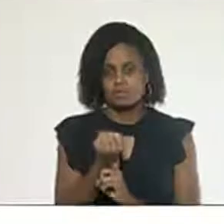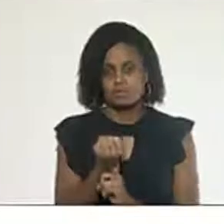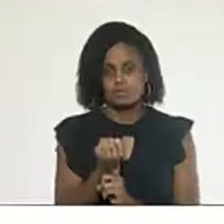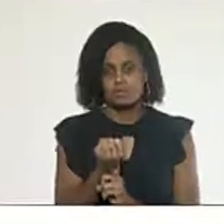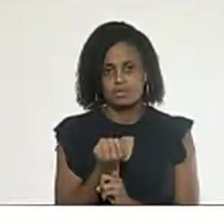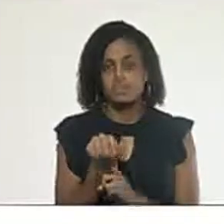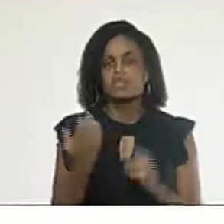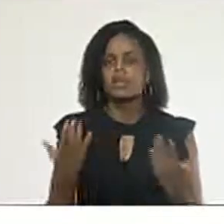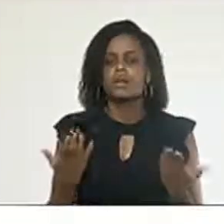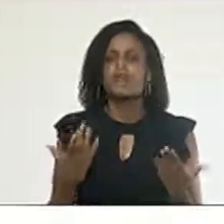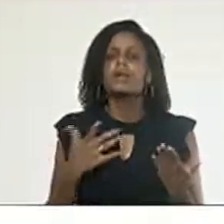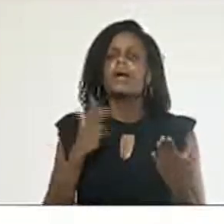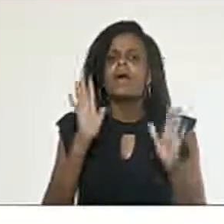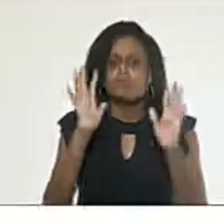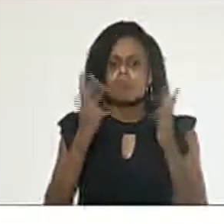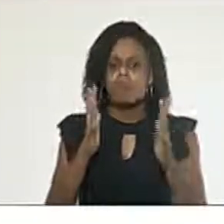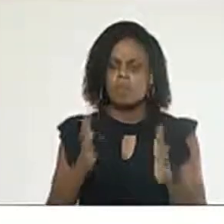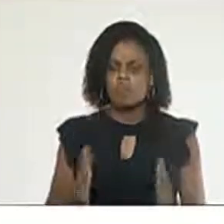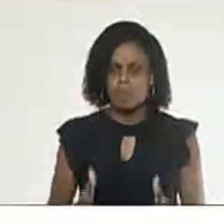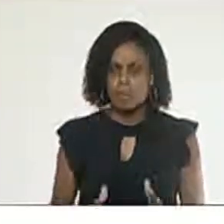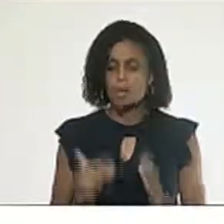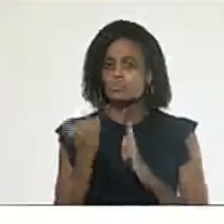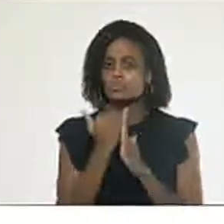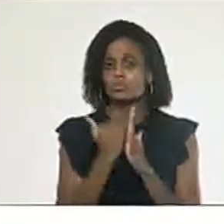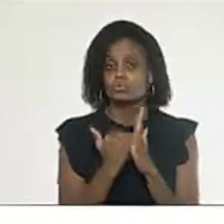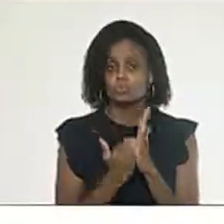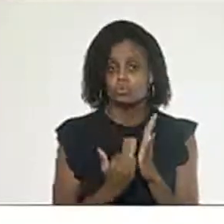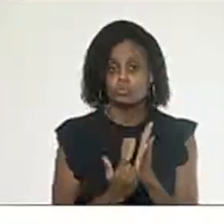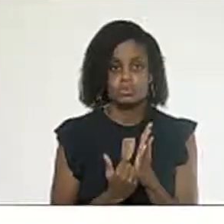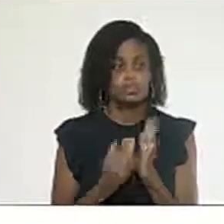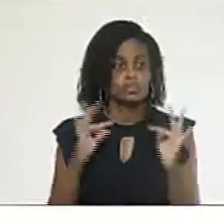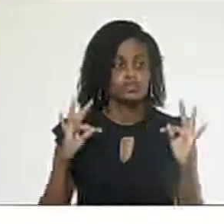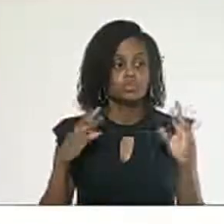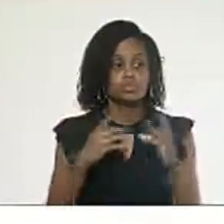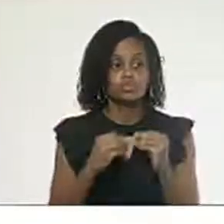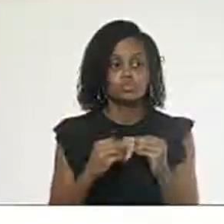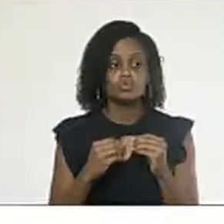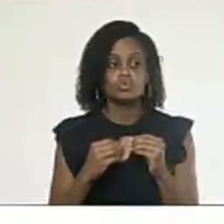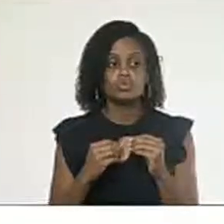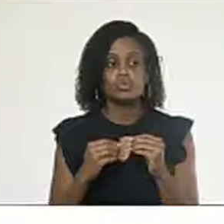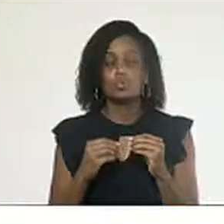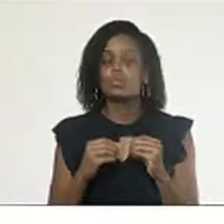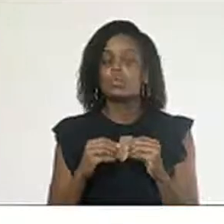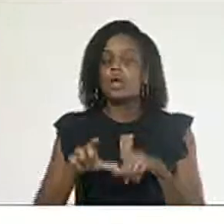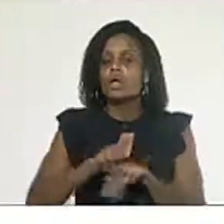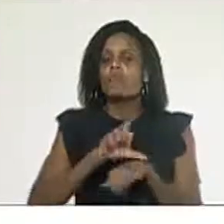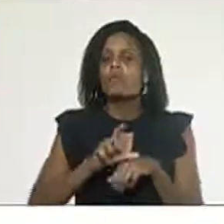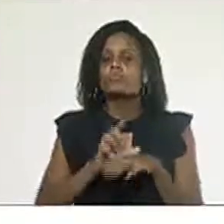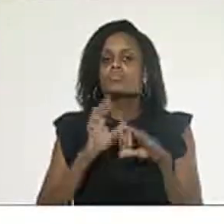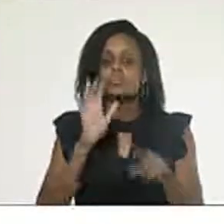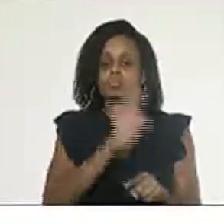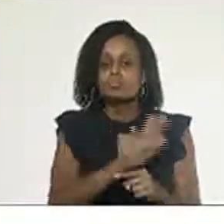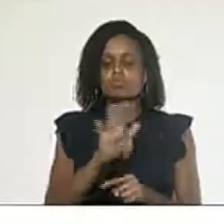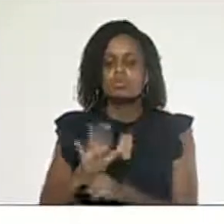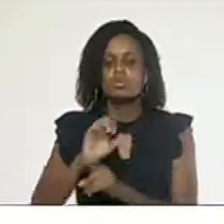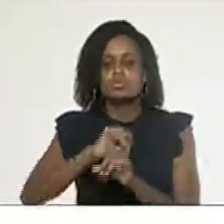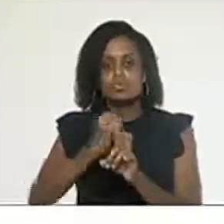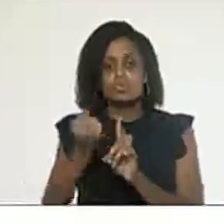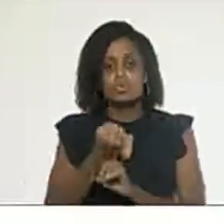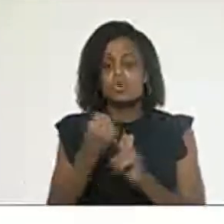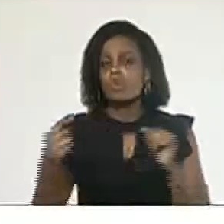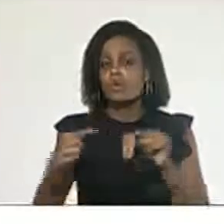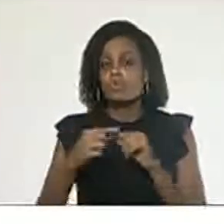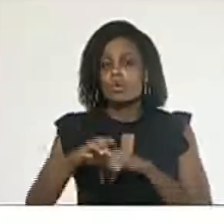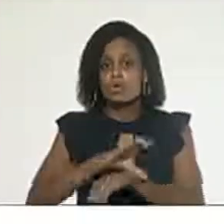uma desconstrução do programa e de toda a lógica de proteção social prevista na Constituição Federal